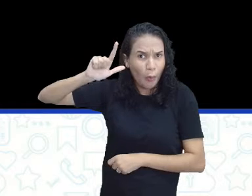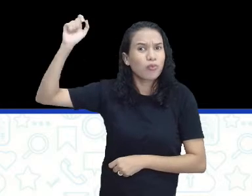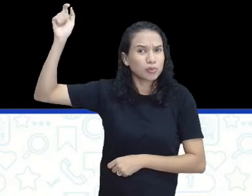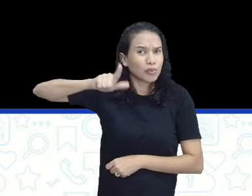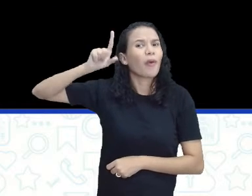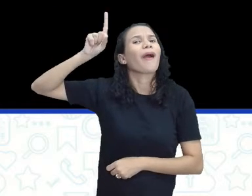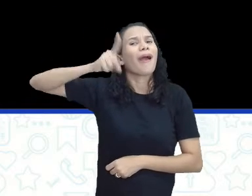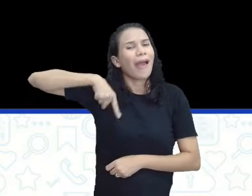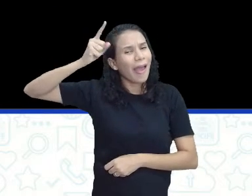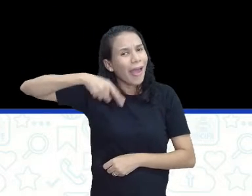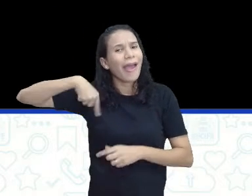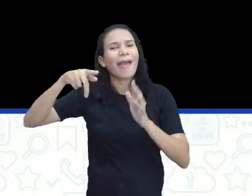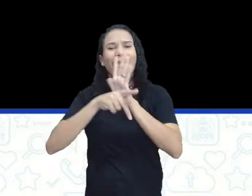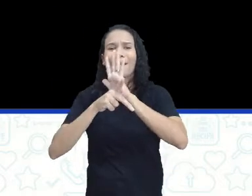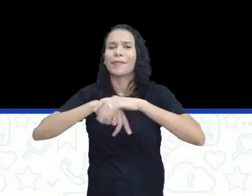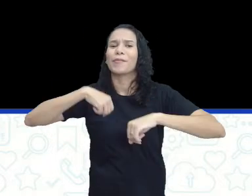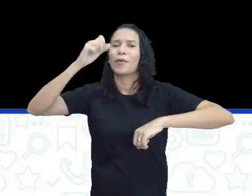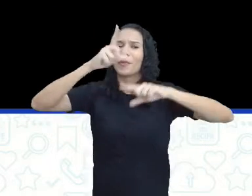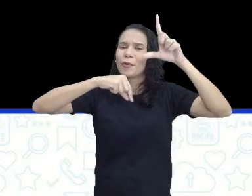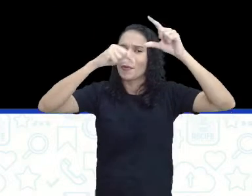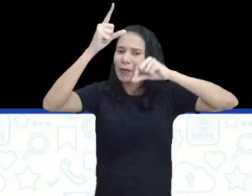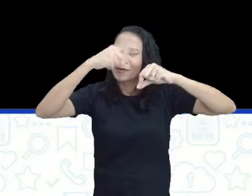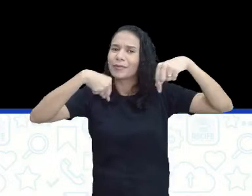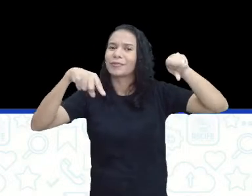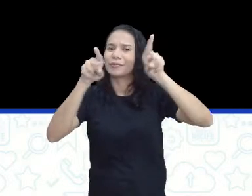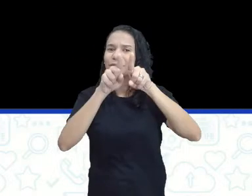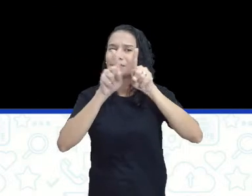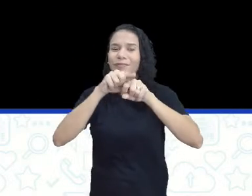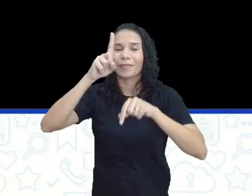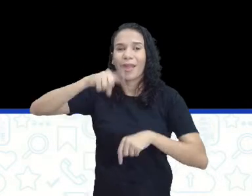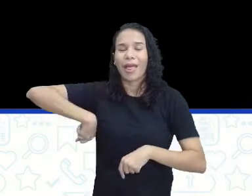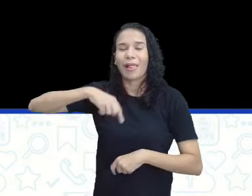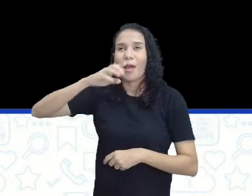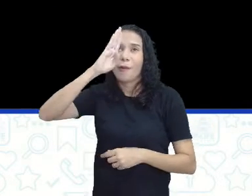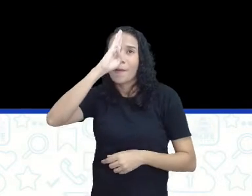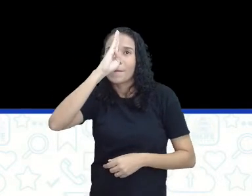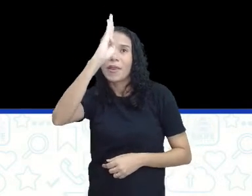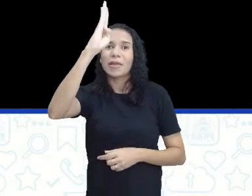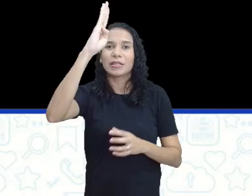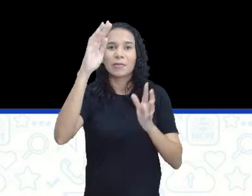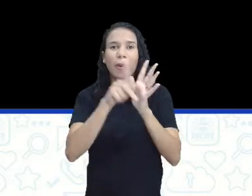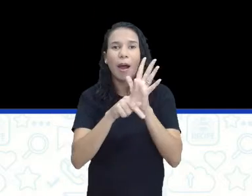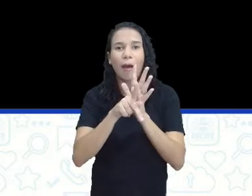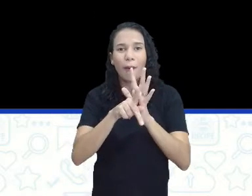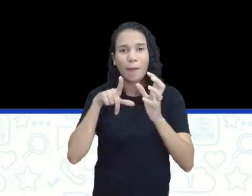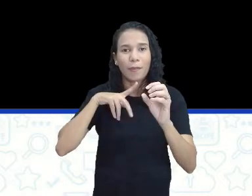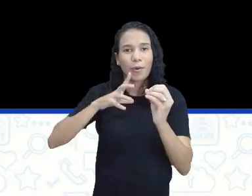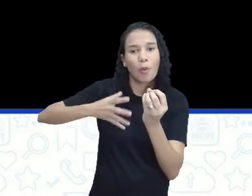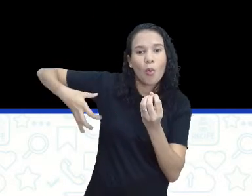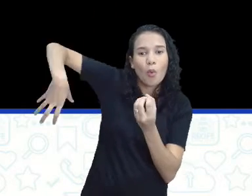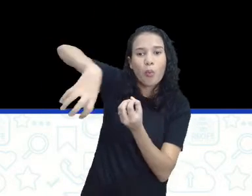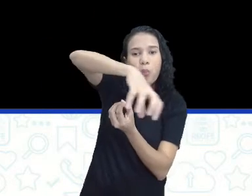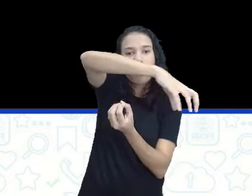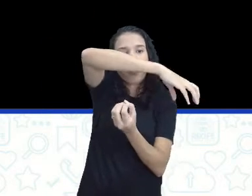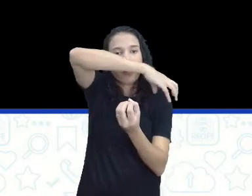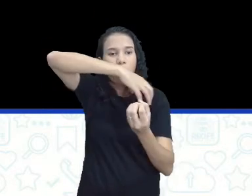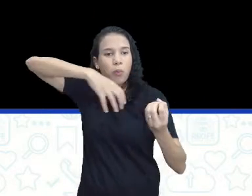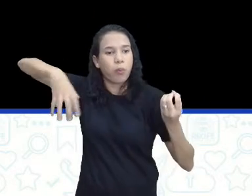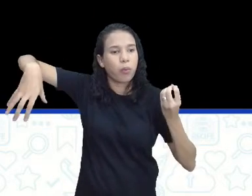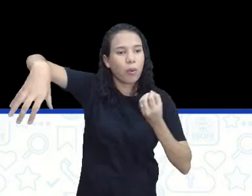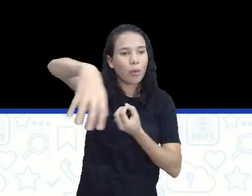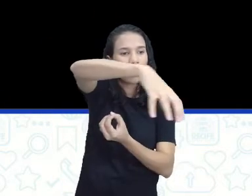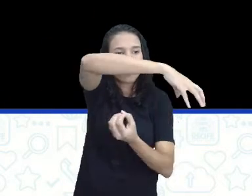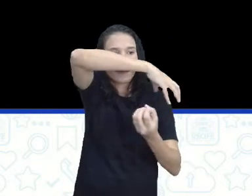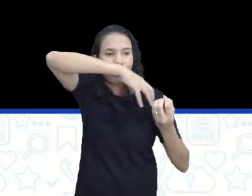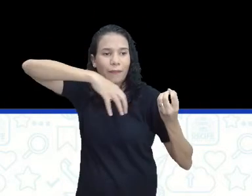nosso astro-rei, né? Como dizem, né? O centro do nosso sistema solar, que não é exatamente no